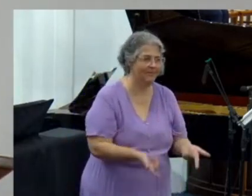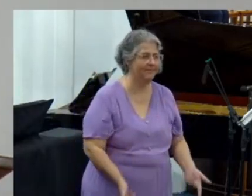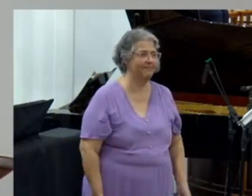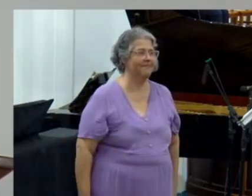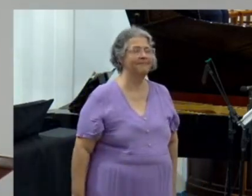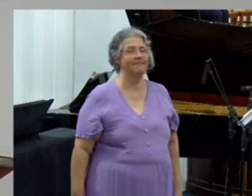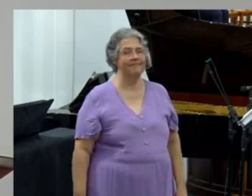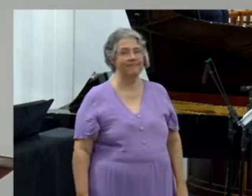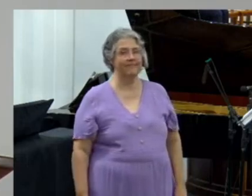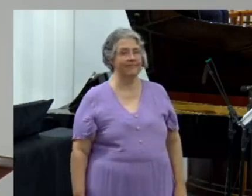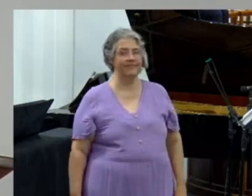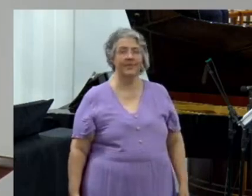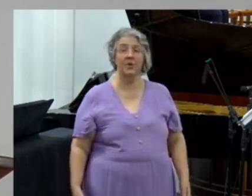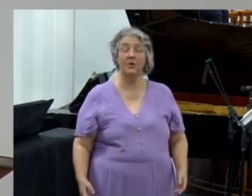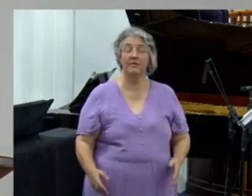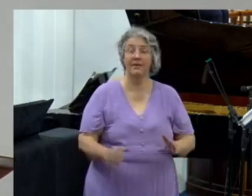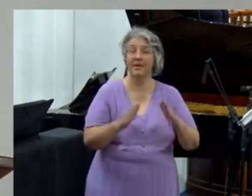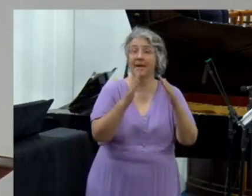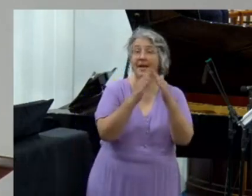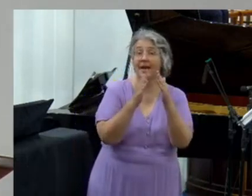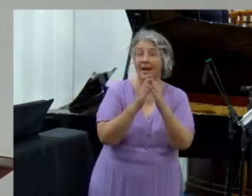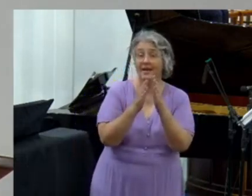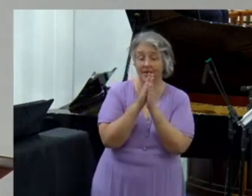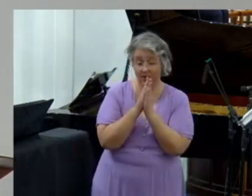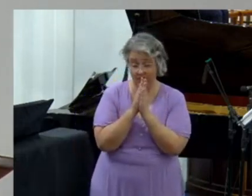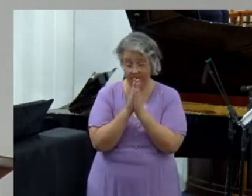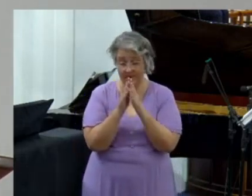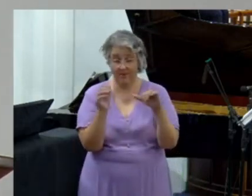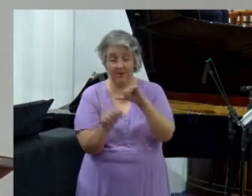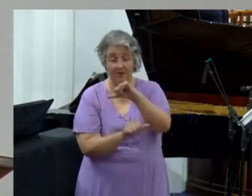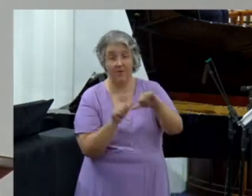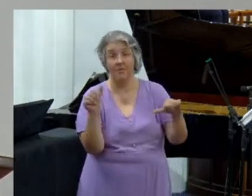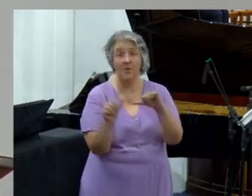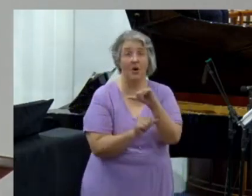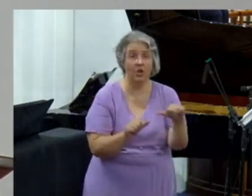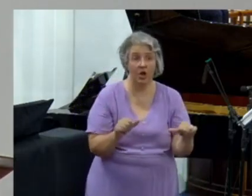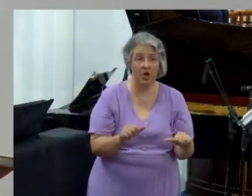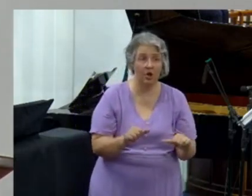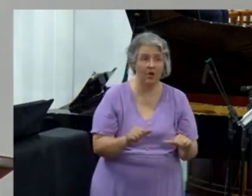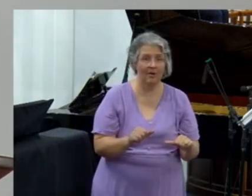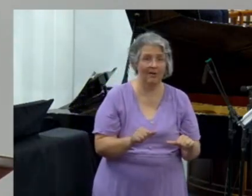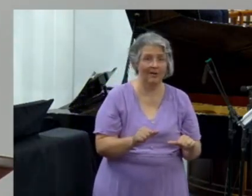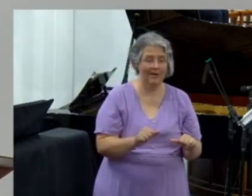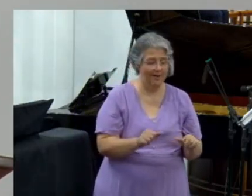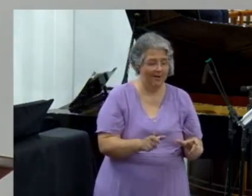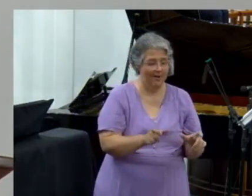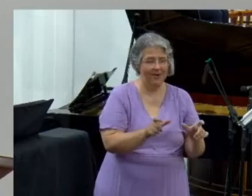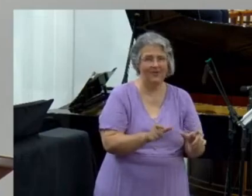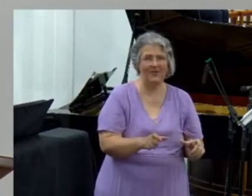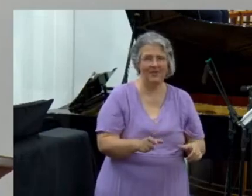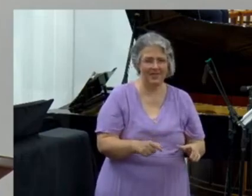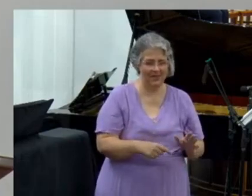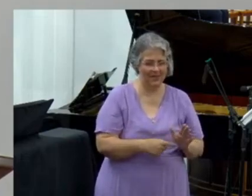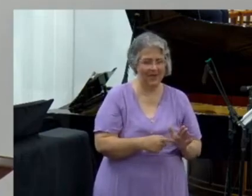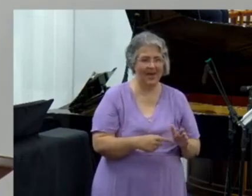Ao invés de ser uma casa de oração, se tornou um lugar onde as pessoas aumentavam a sua